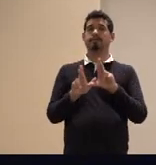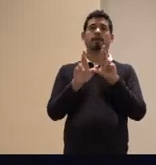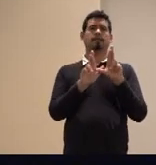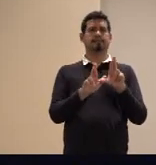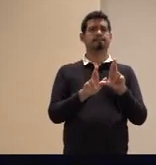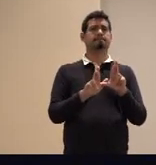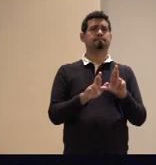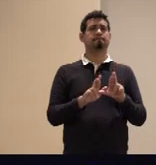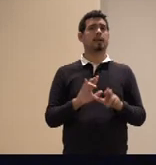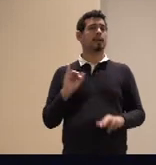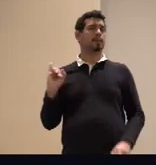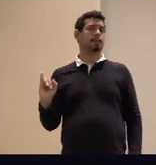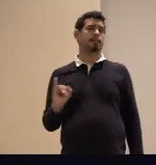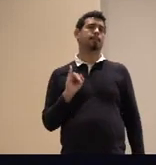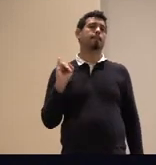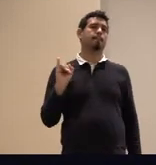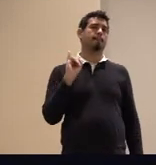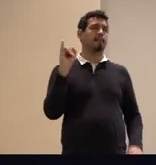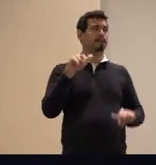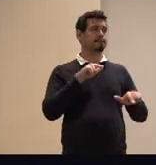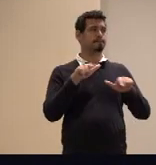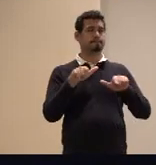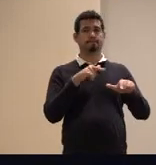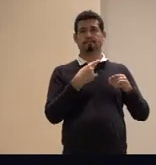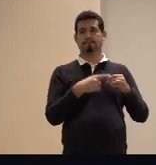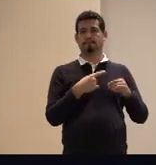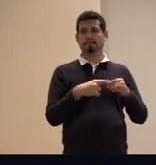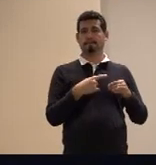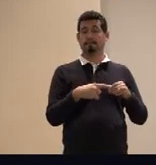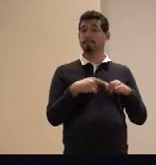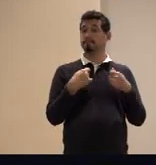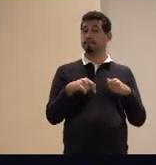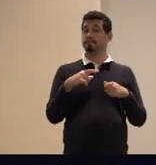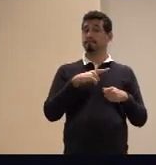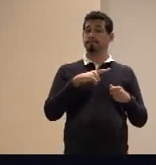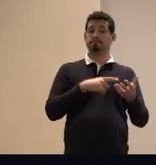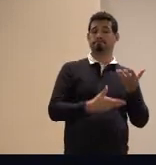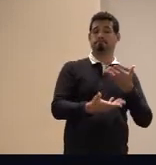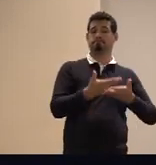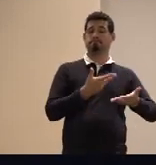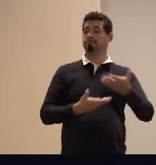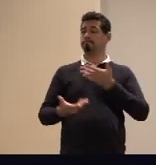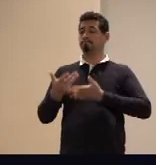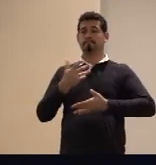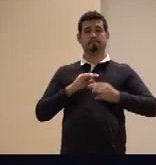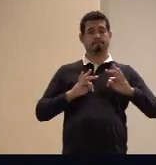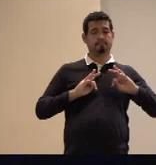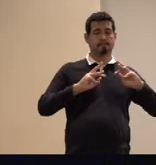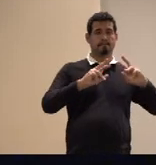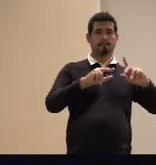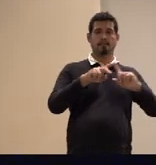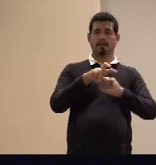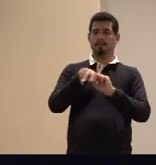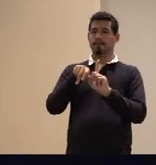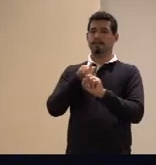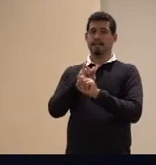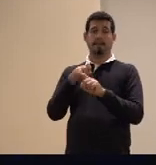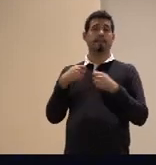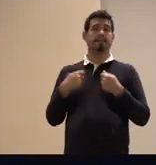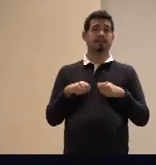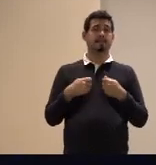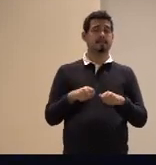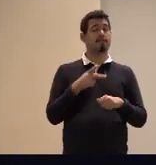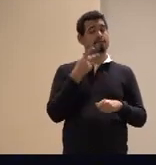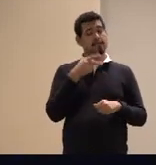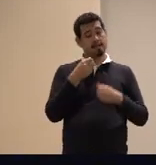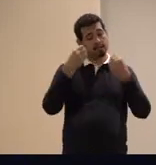é muito importante o trabalho do município. Tem que haver essa cooperação em todas as modalidades, tá, gente? Então,